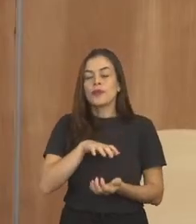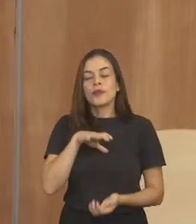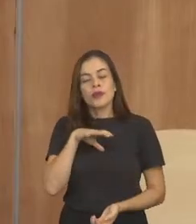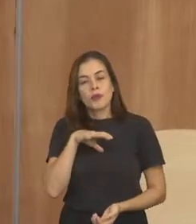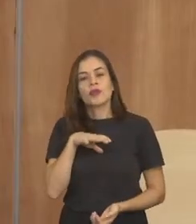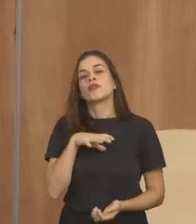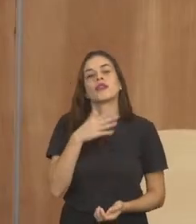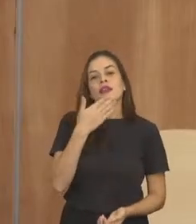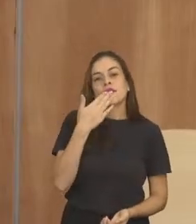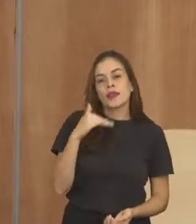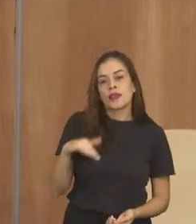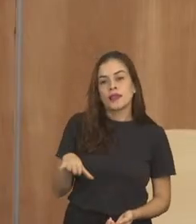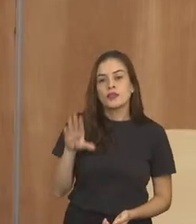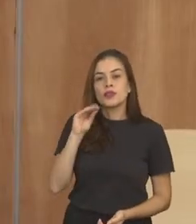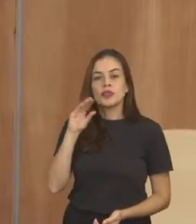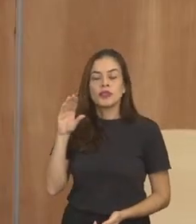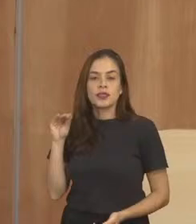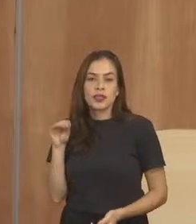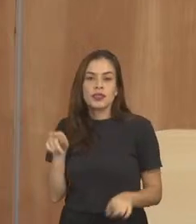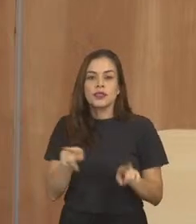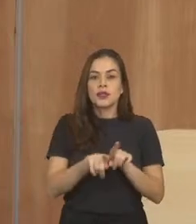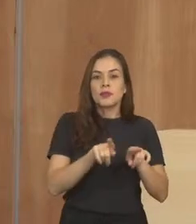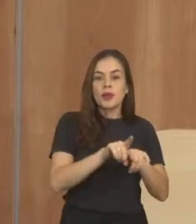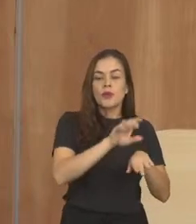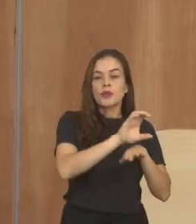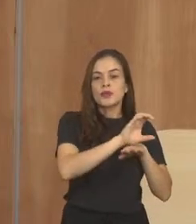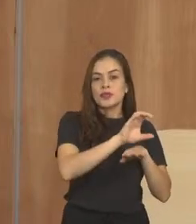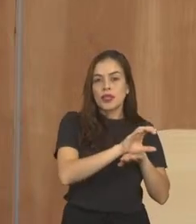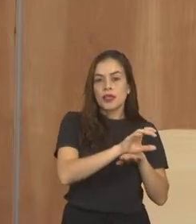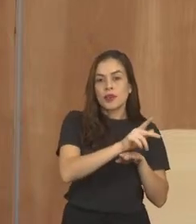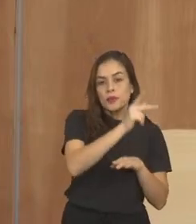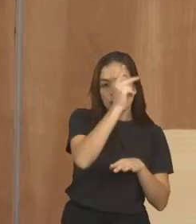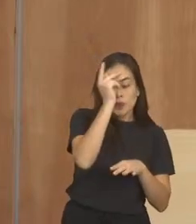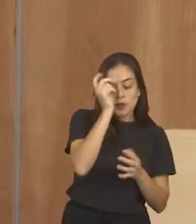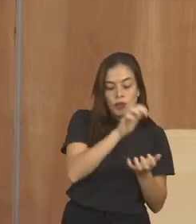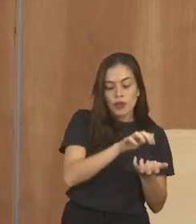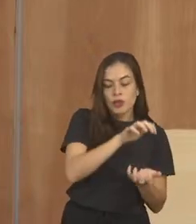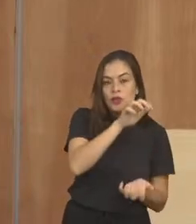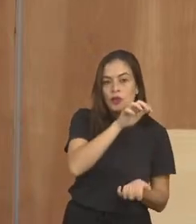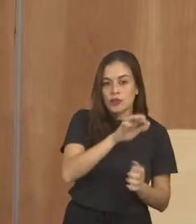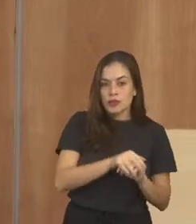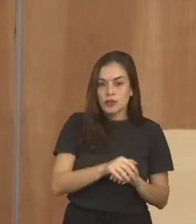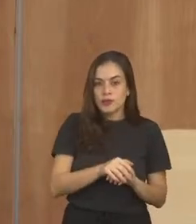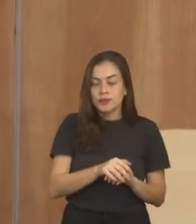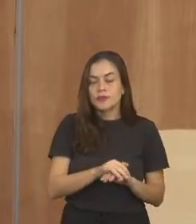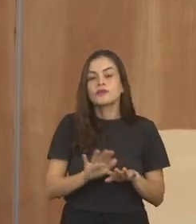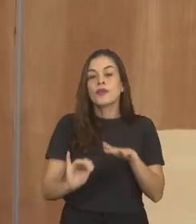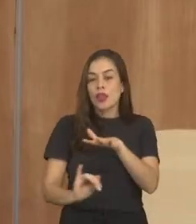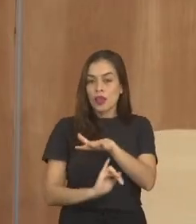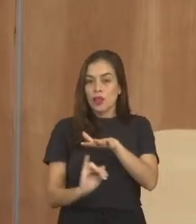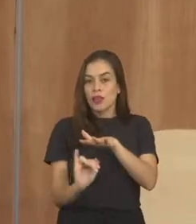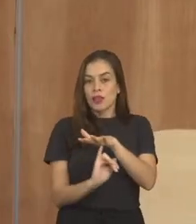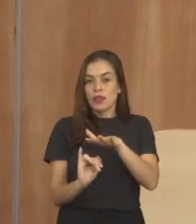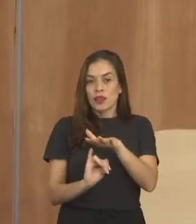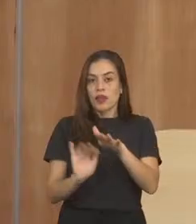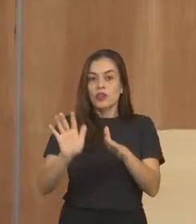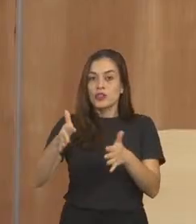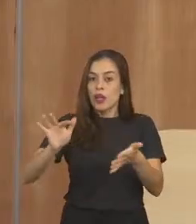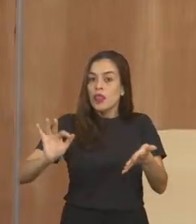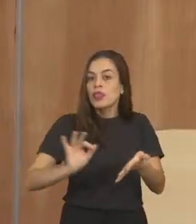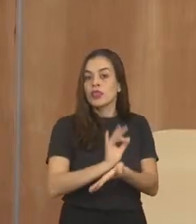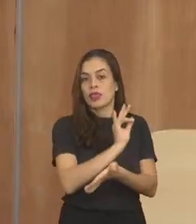Adolescente e do Conselho Municipal da Pessoa Idosa, as entidades estarão autorizadas a